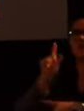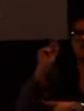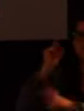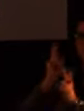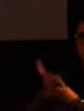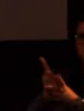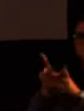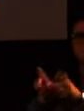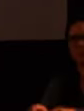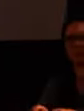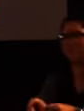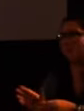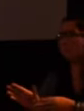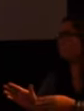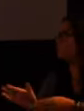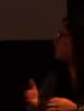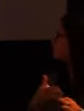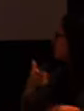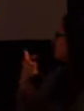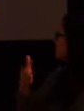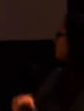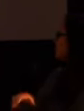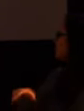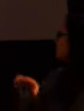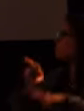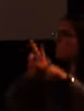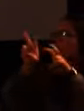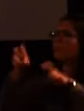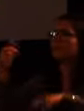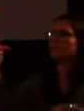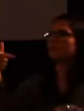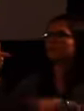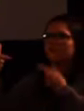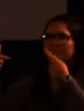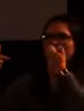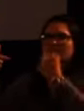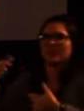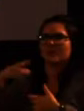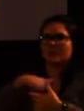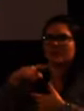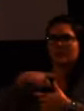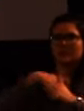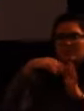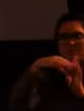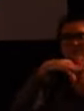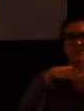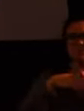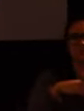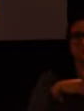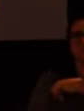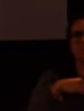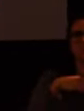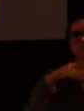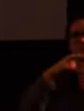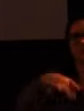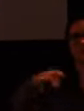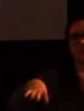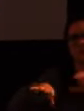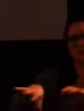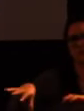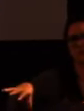Pode passar. No quadro 2 a gente traz aí, como eu falei, os parâmetros para essas modalidades de parcelamento,